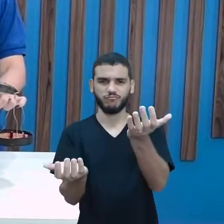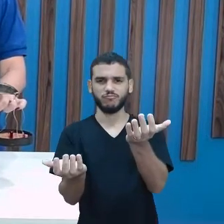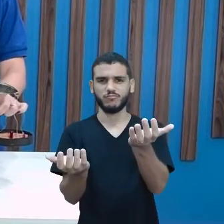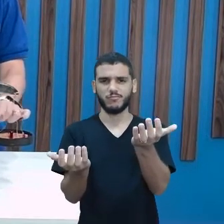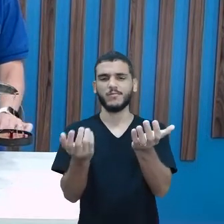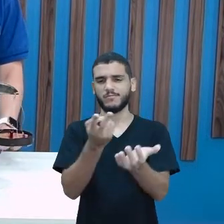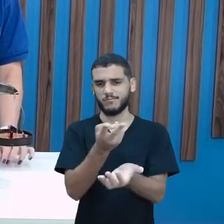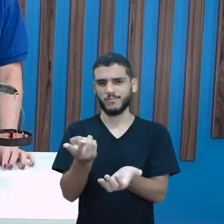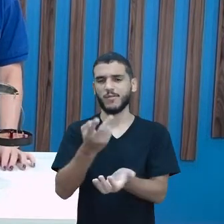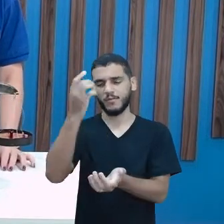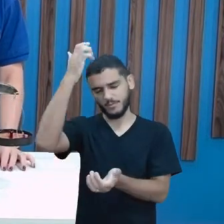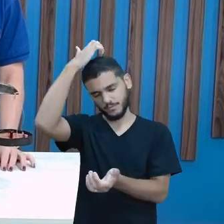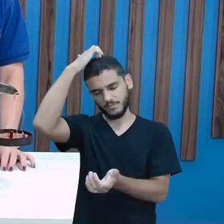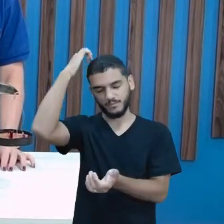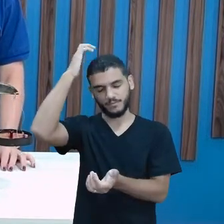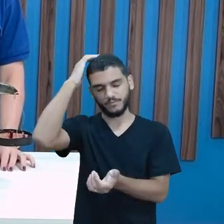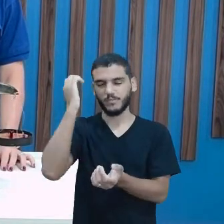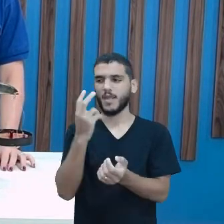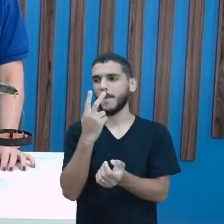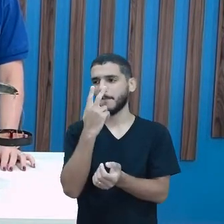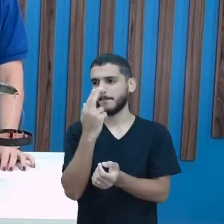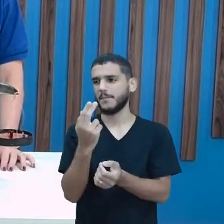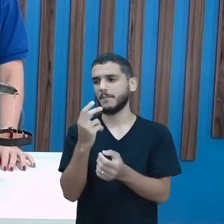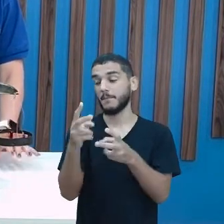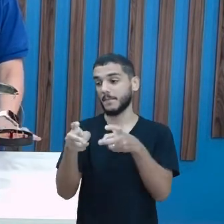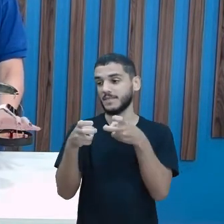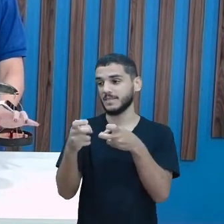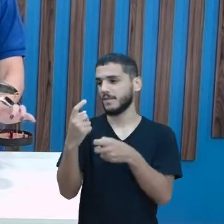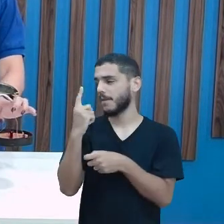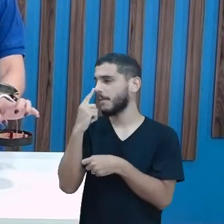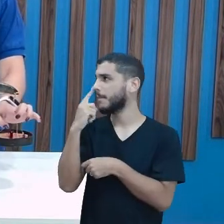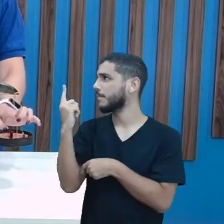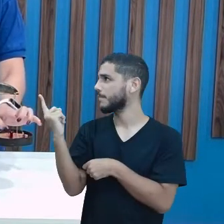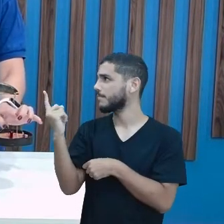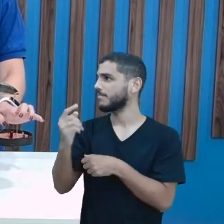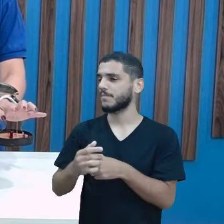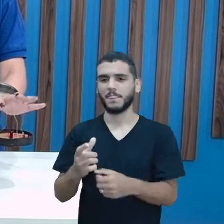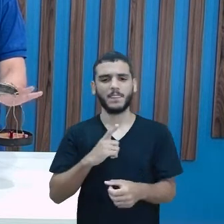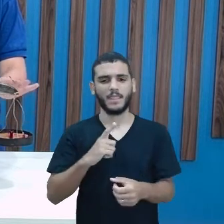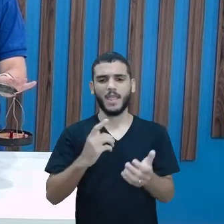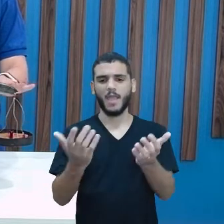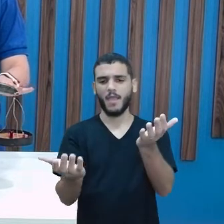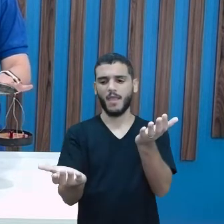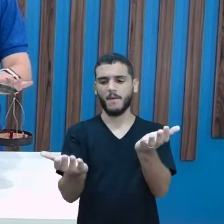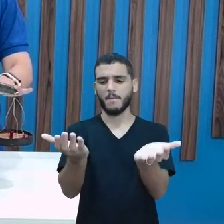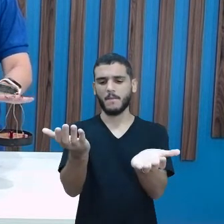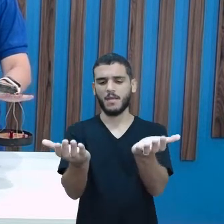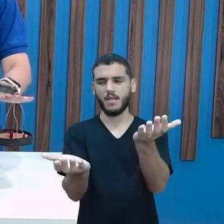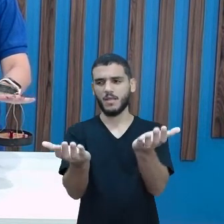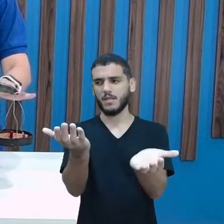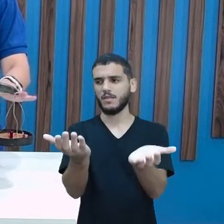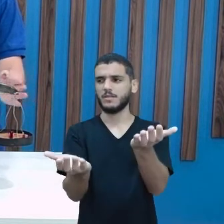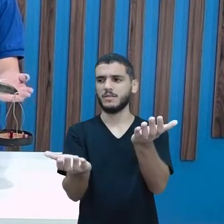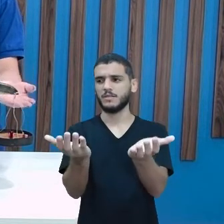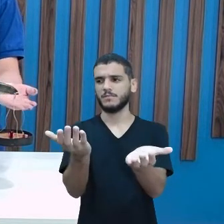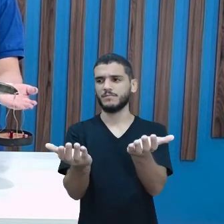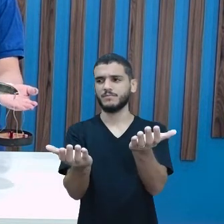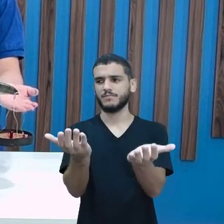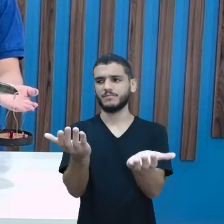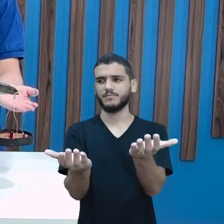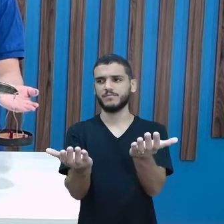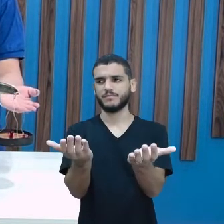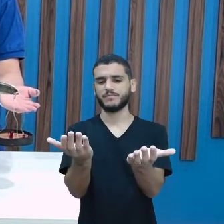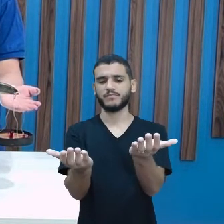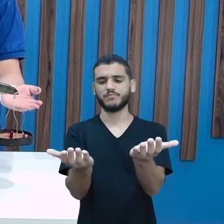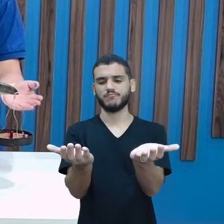Essa balança, ela está equilibrada. Vejam que os dois pratos estão aqui, ó, no mesmo aqui, ó,